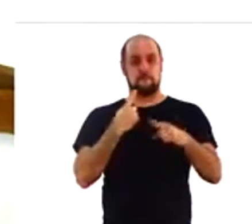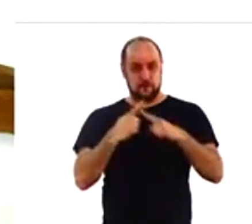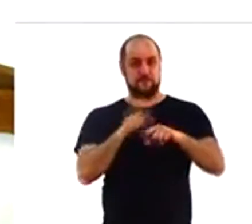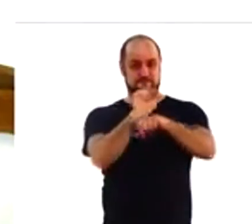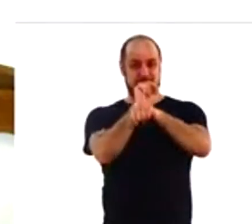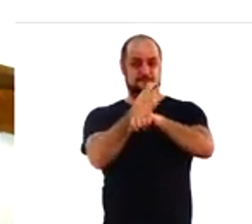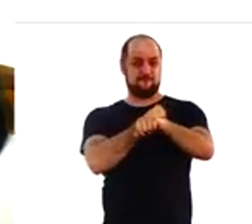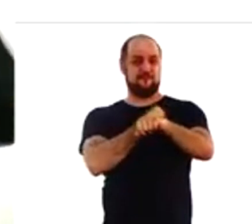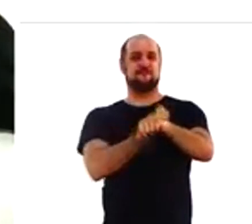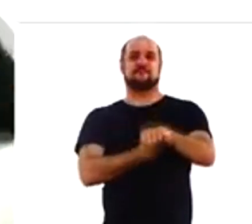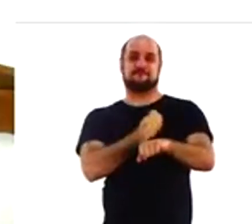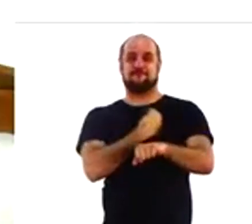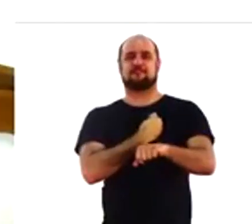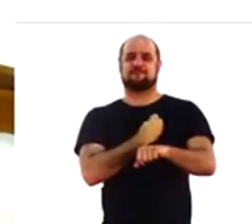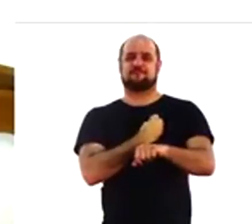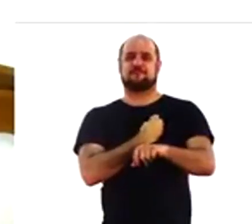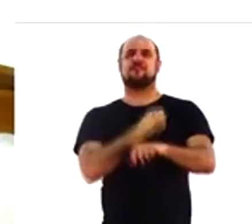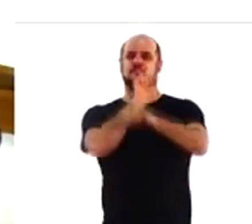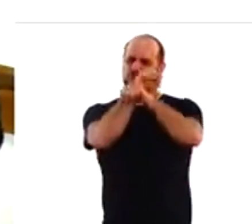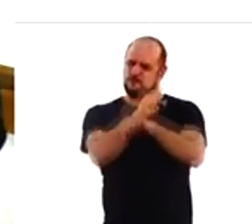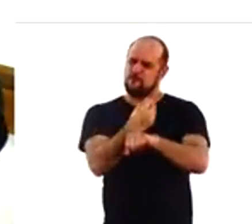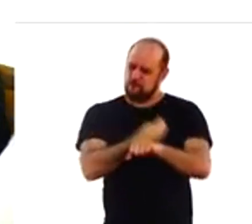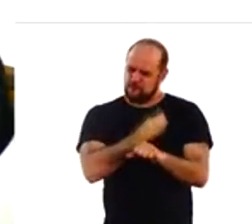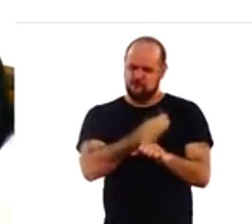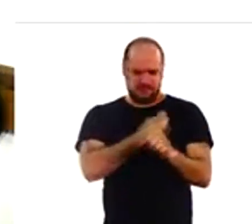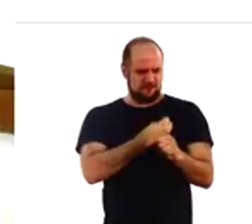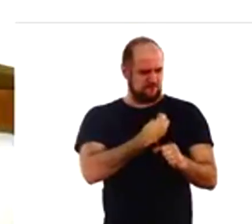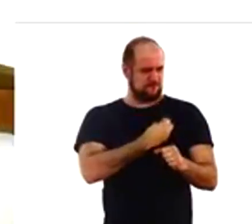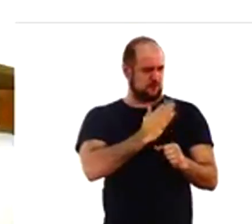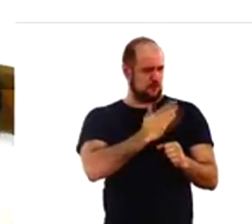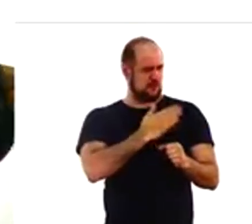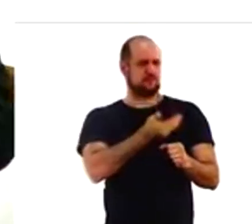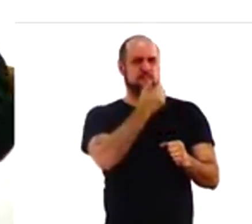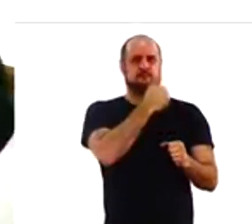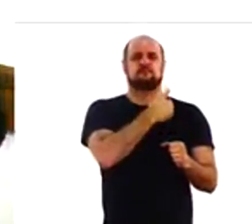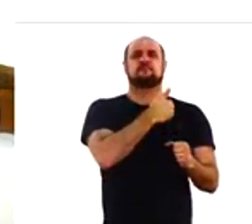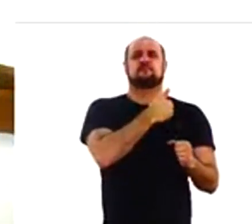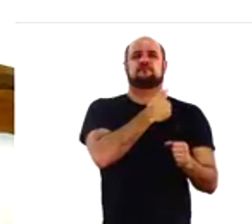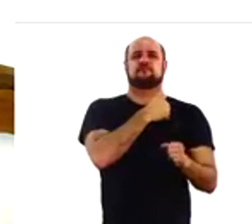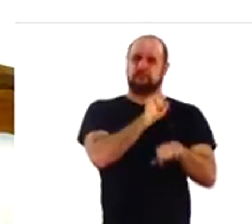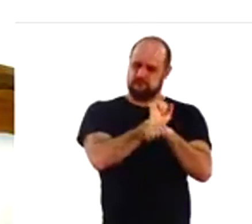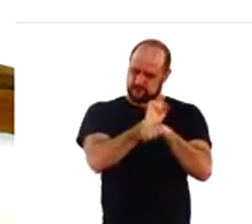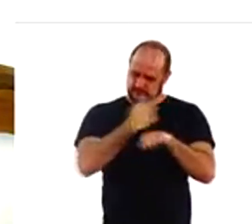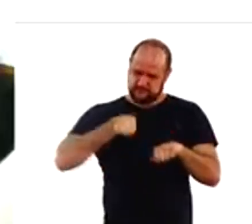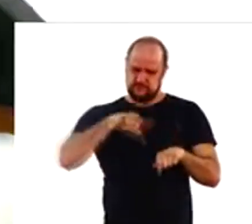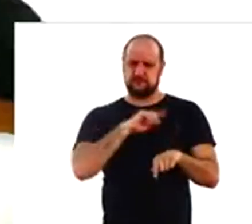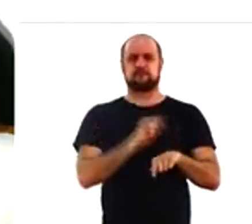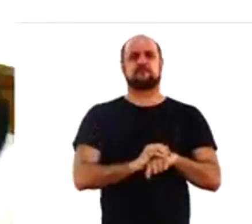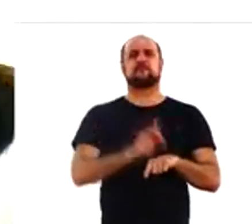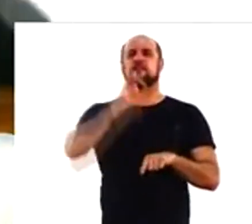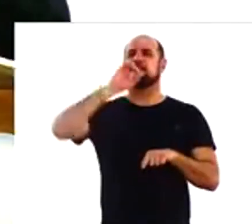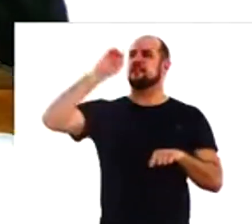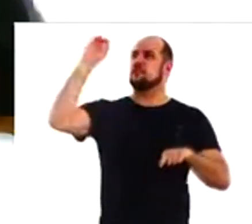viva. Ela vive dentro de nós. Sabe qual é a nossa esperança? Deus